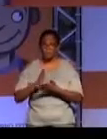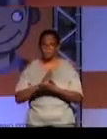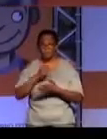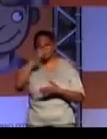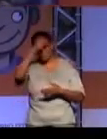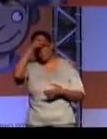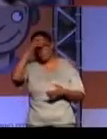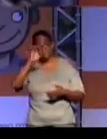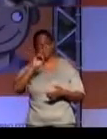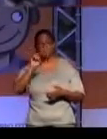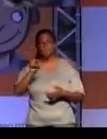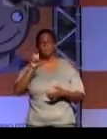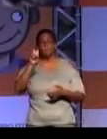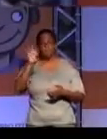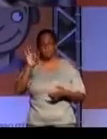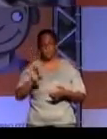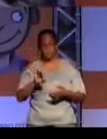vai.